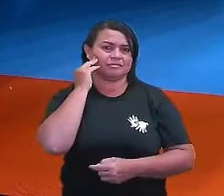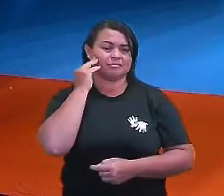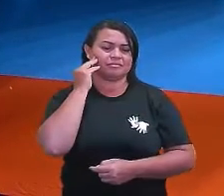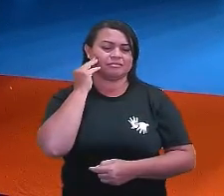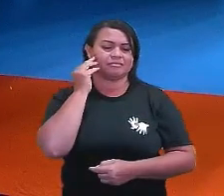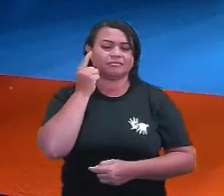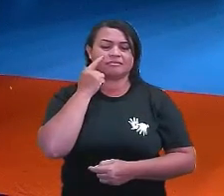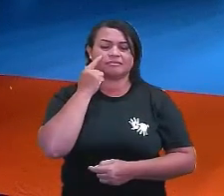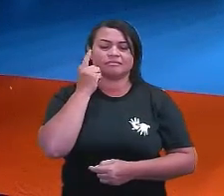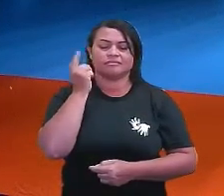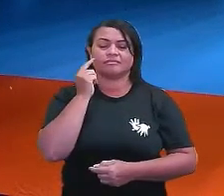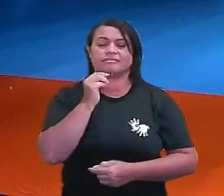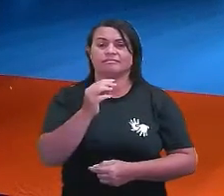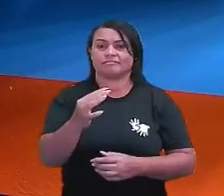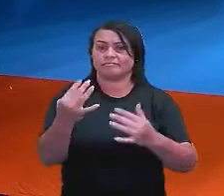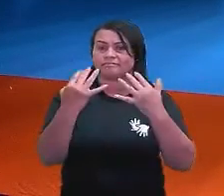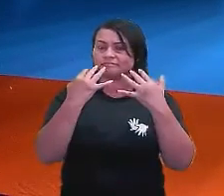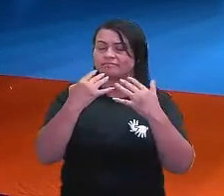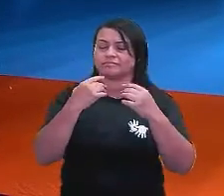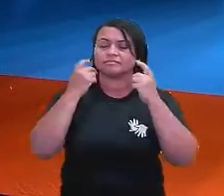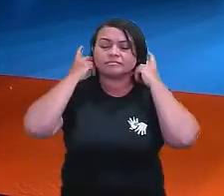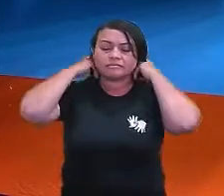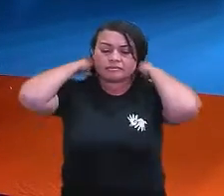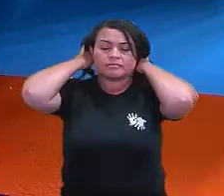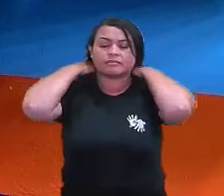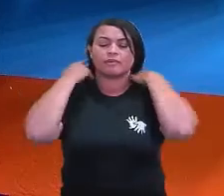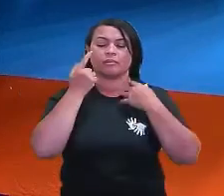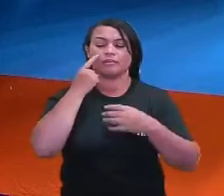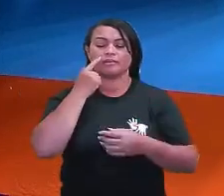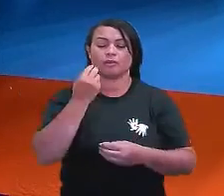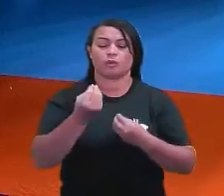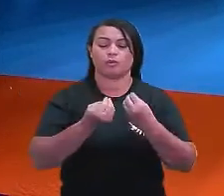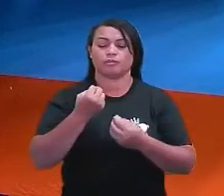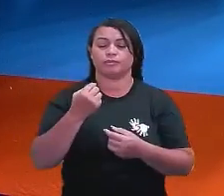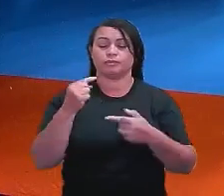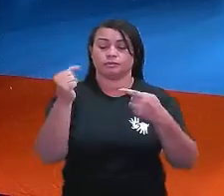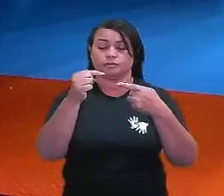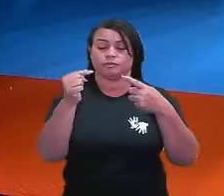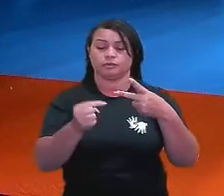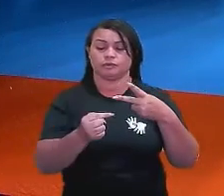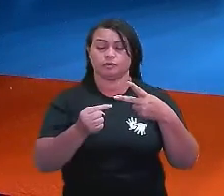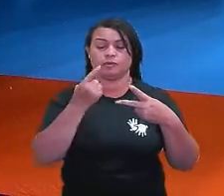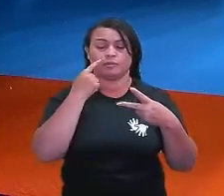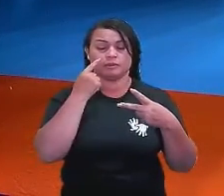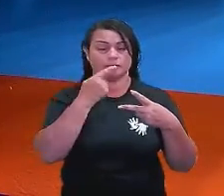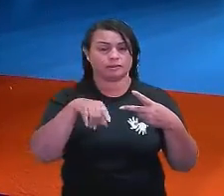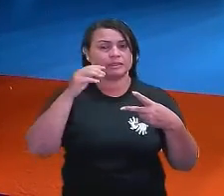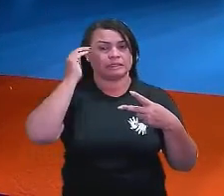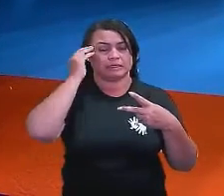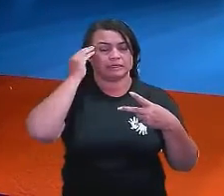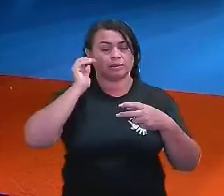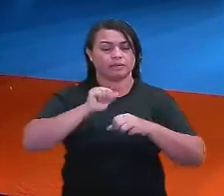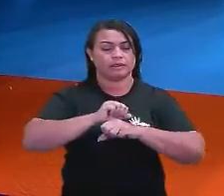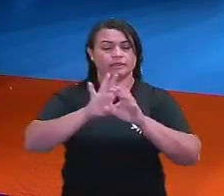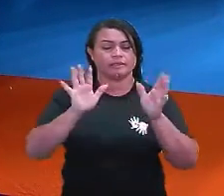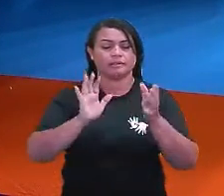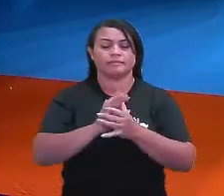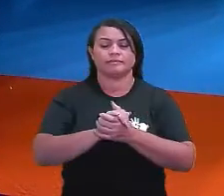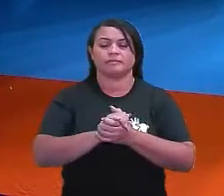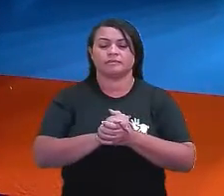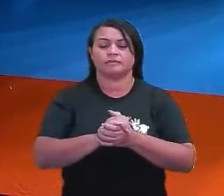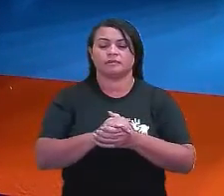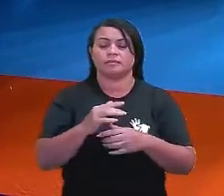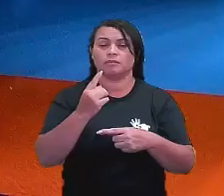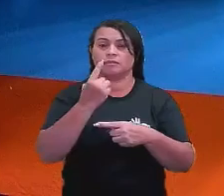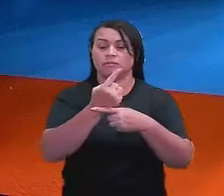bom? Então, preste atenção. Eu vou fazer das duas formas, tá certo, gente? Para vocês poderem entender. Eu vou